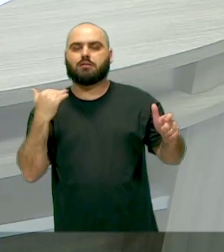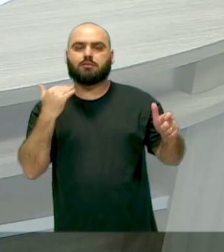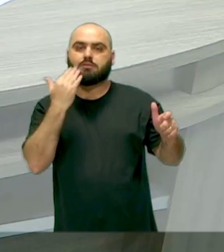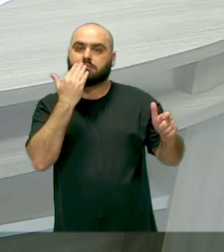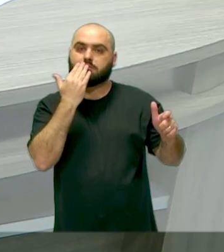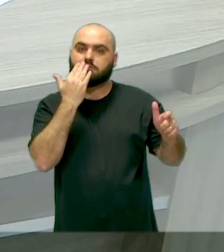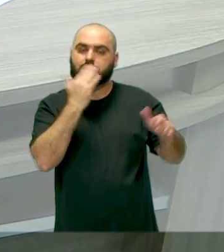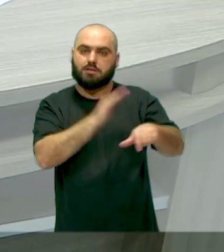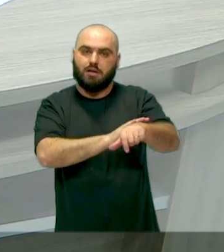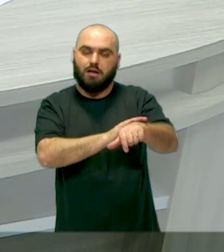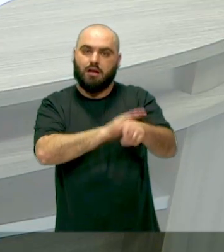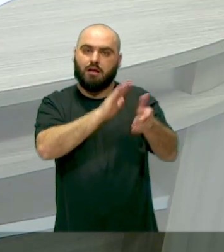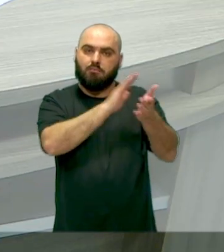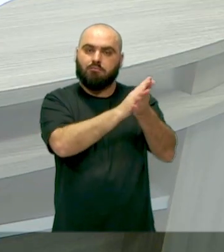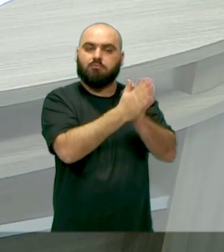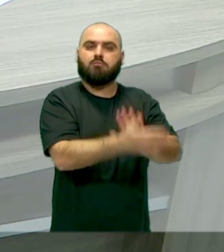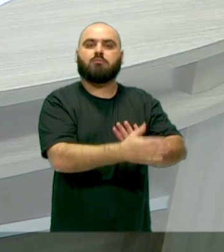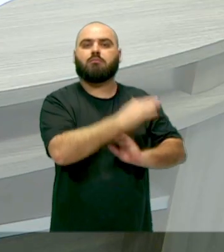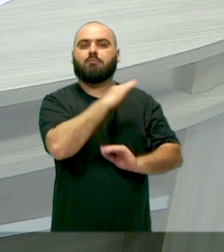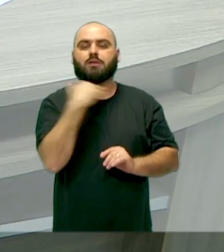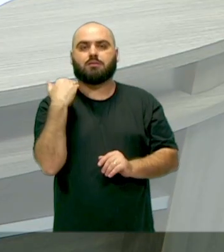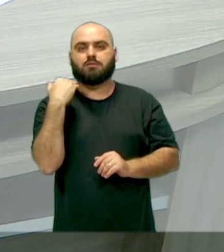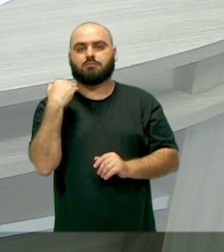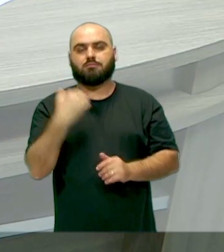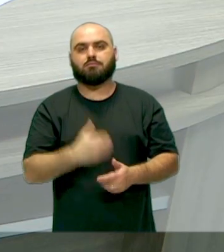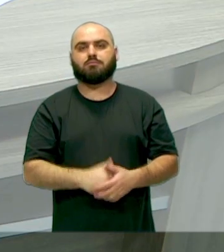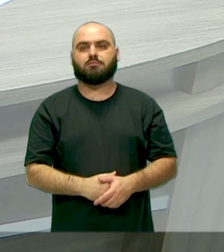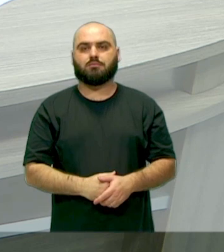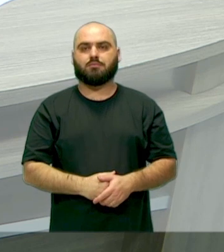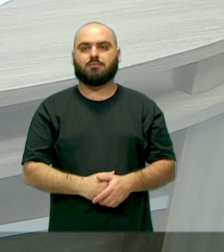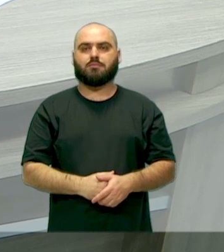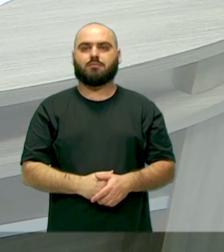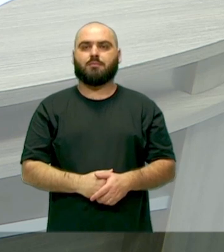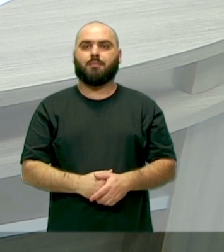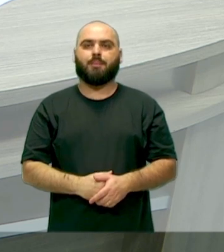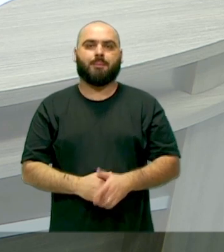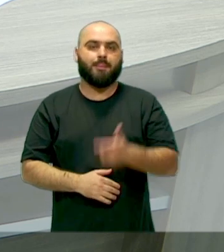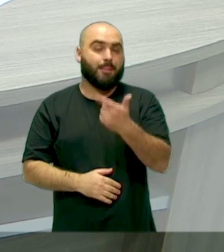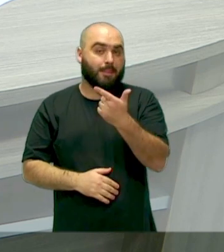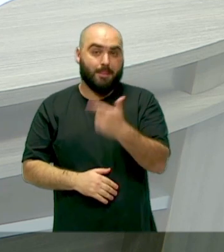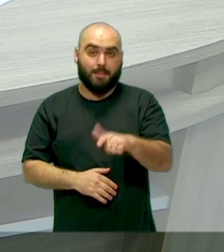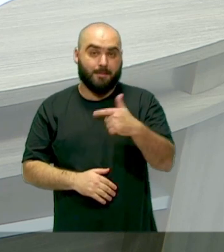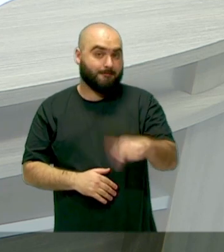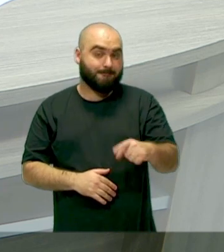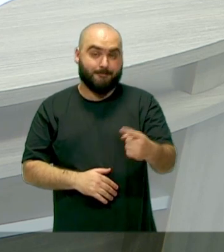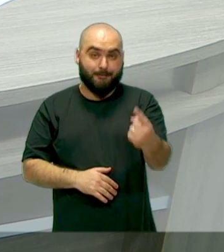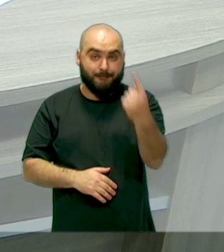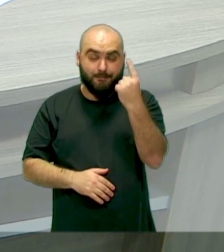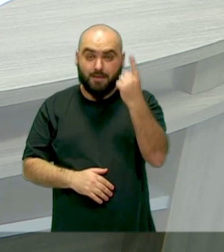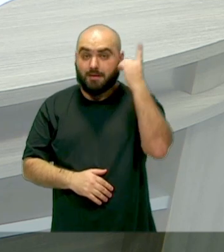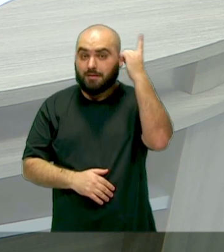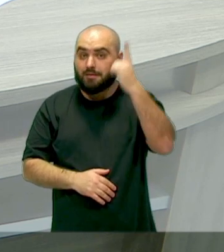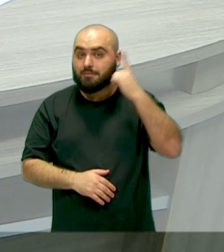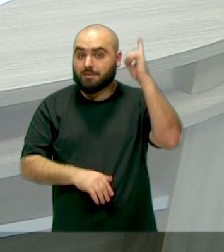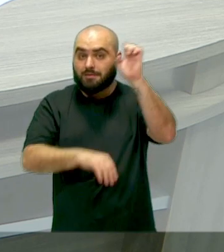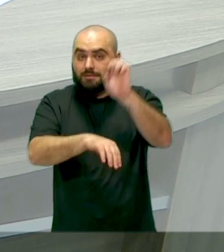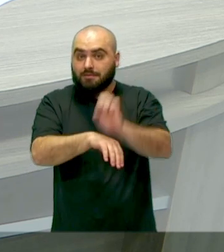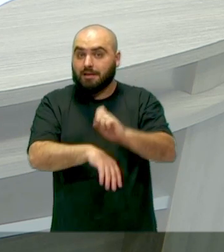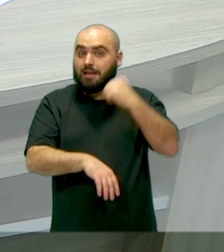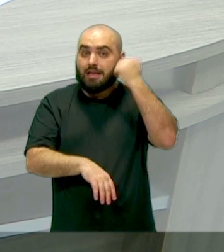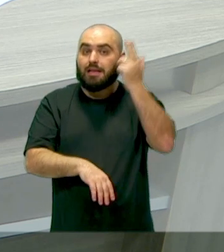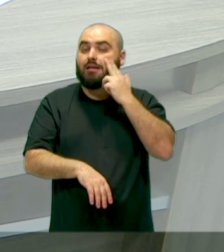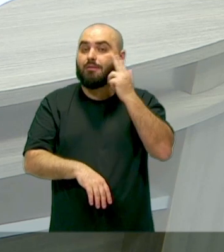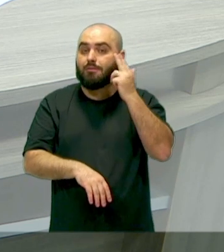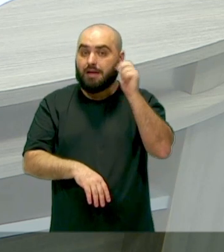uma doença progressiva e que mata, né? Nós não elegemos aqui um deputado negro,